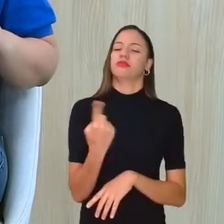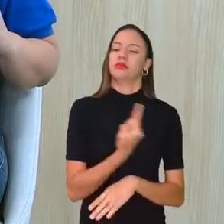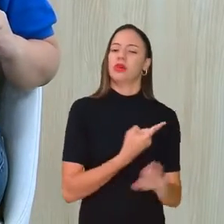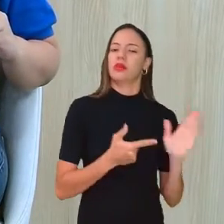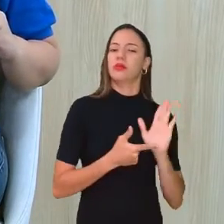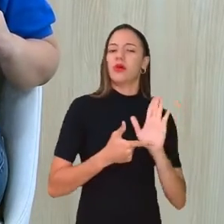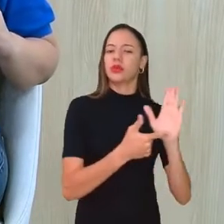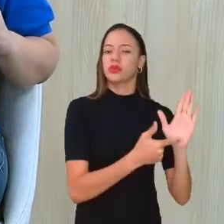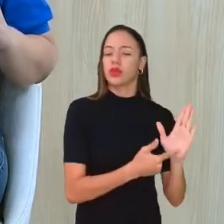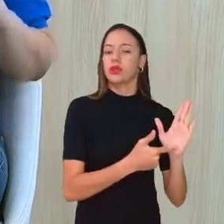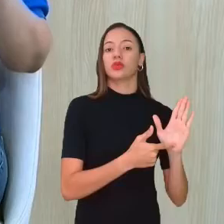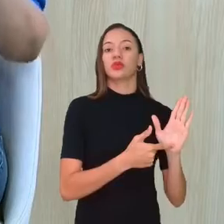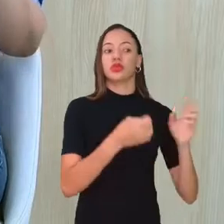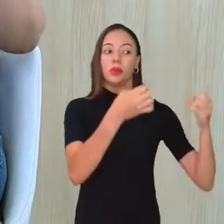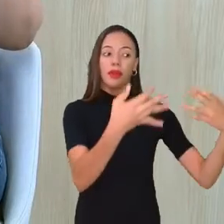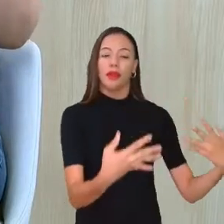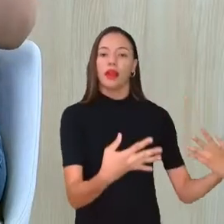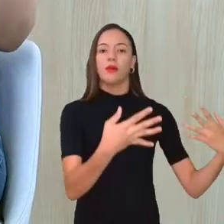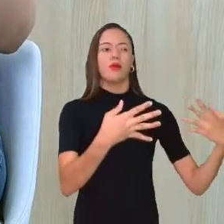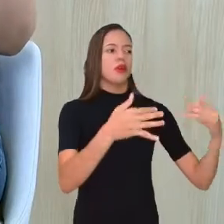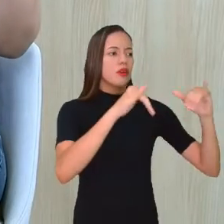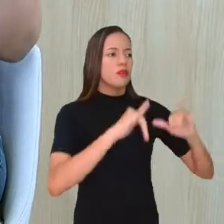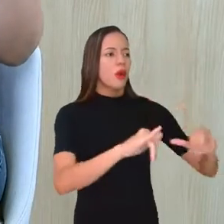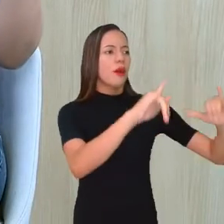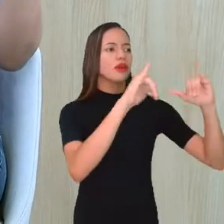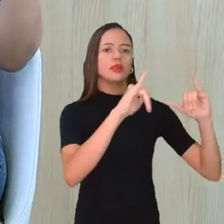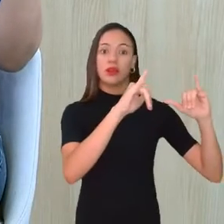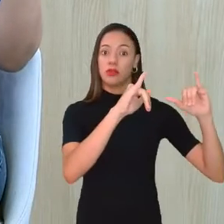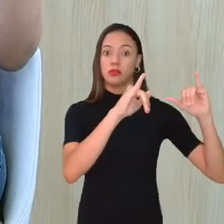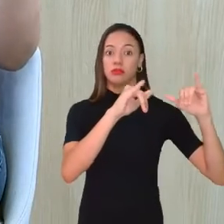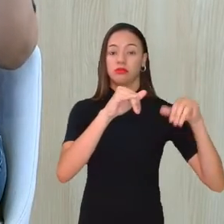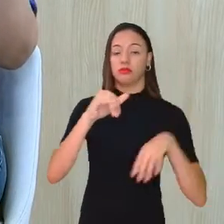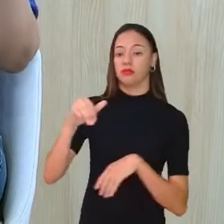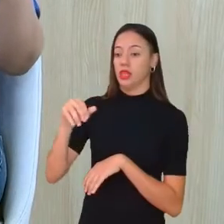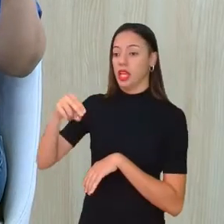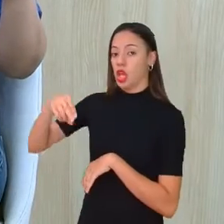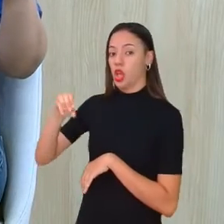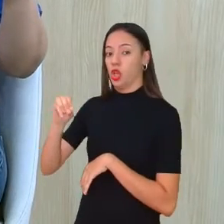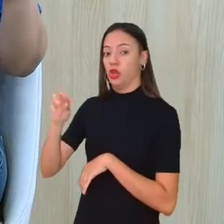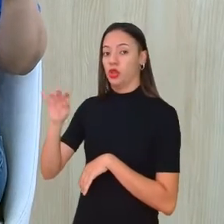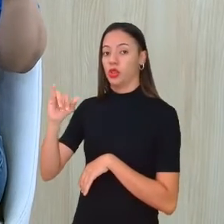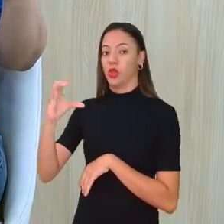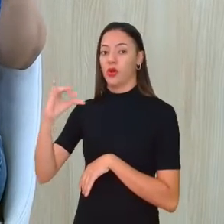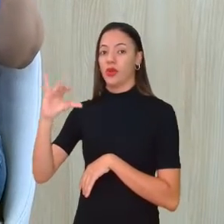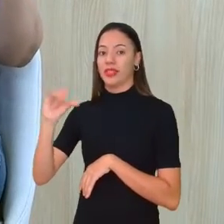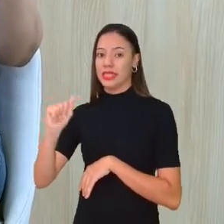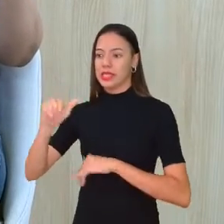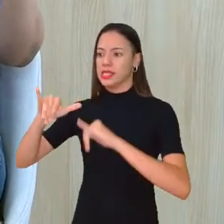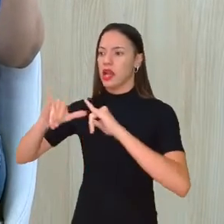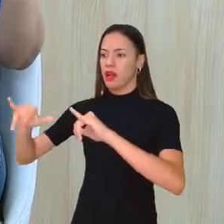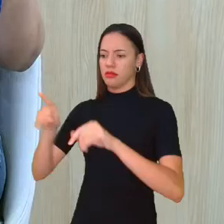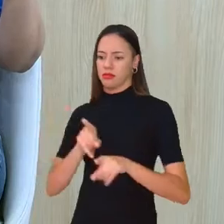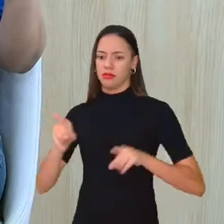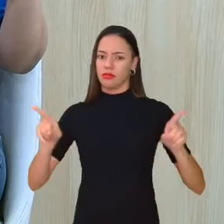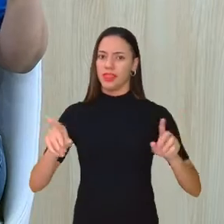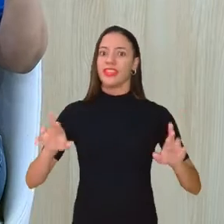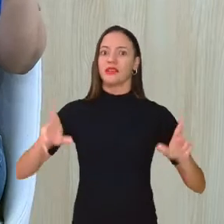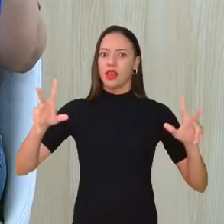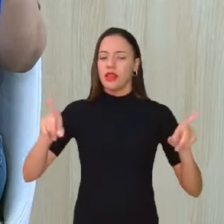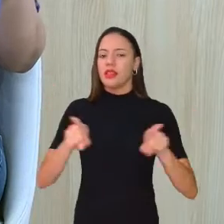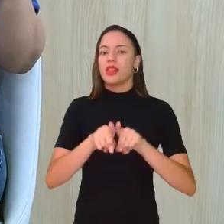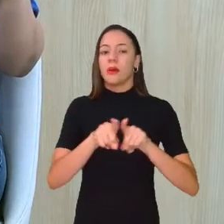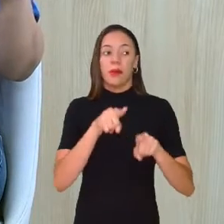o que é informação e o que é notícia são coisas diferentes. Ou seja, a informação é aquela coisa, a matéria-prima, o